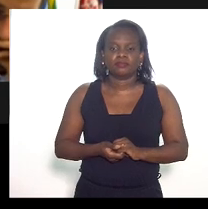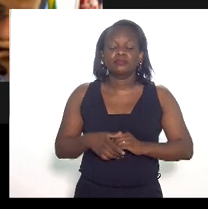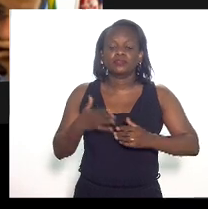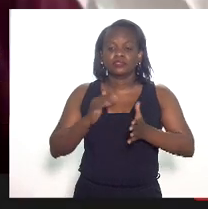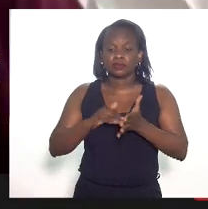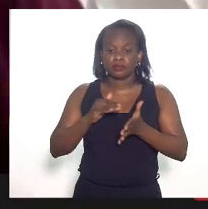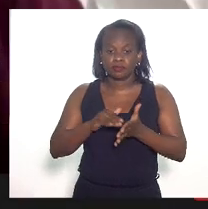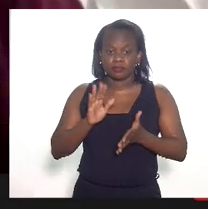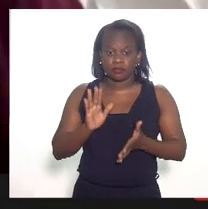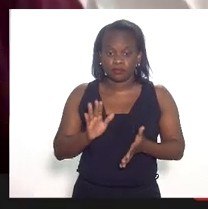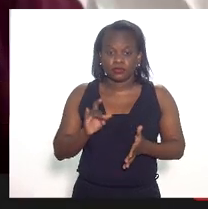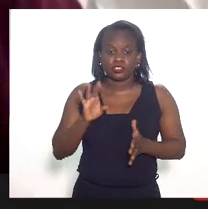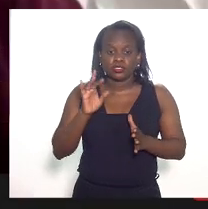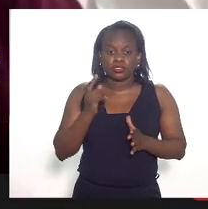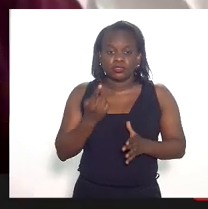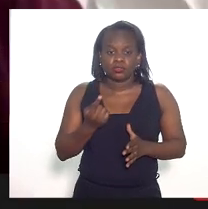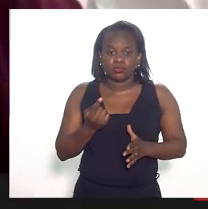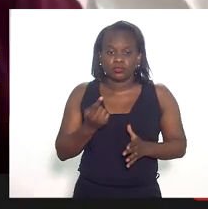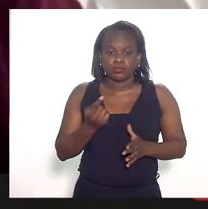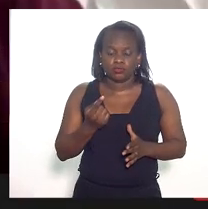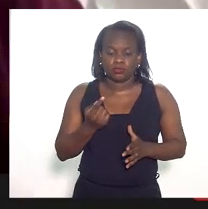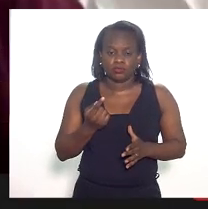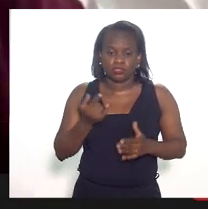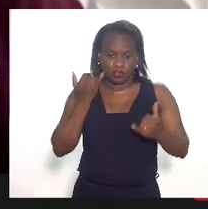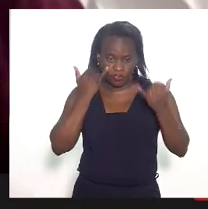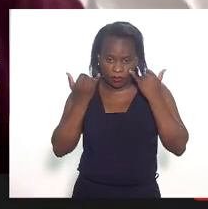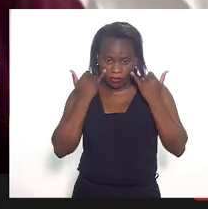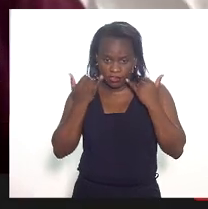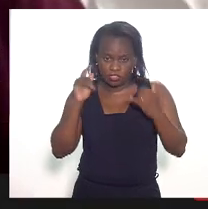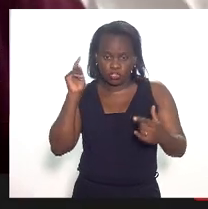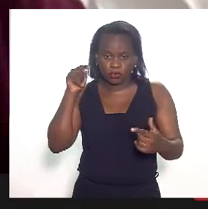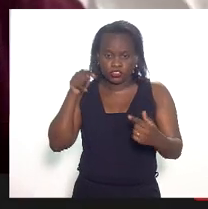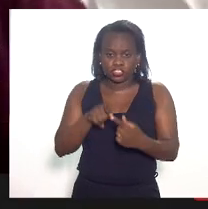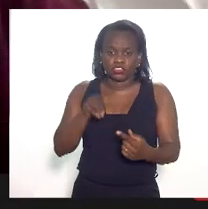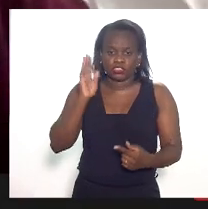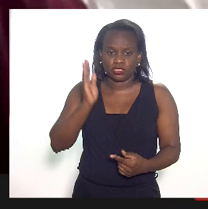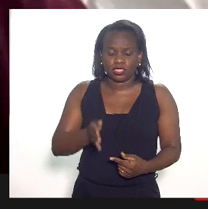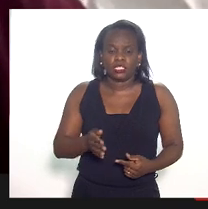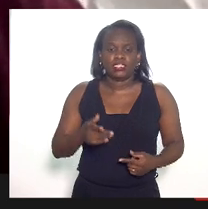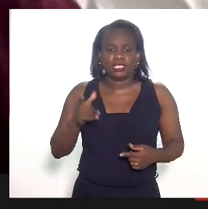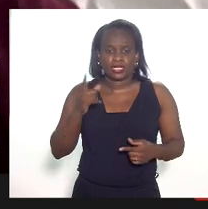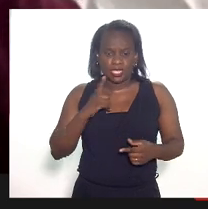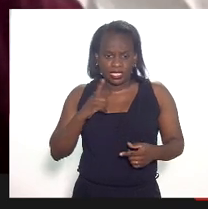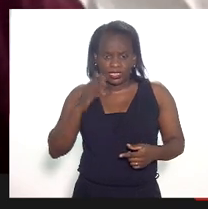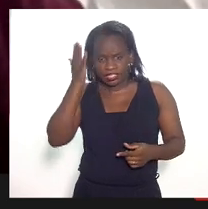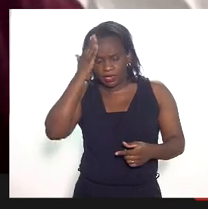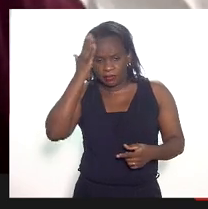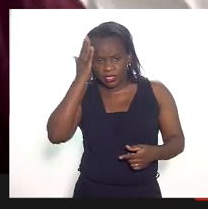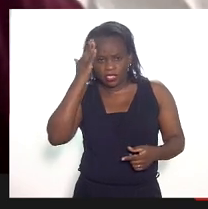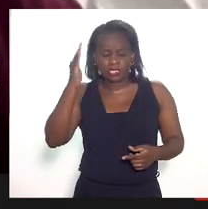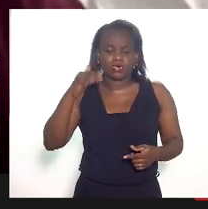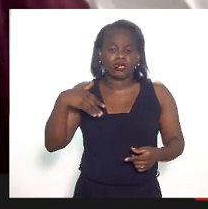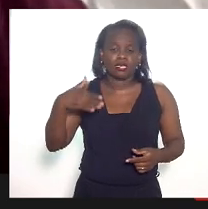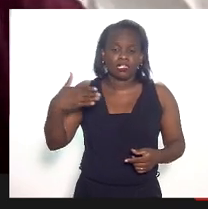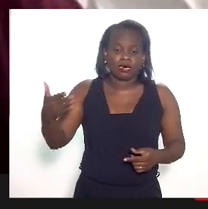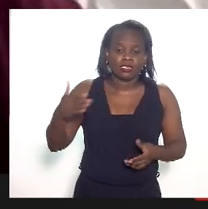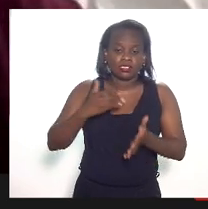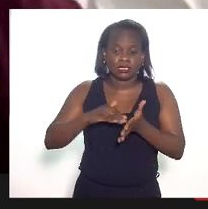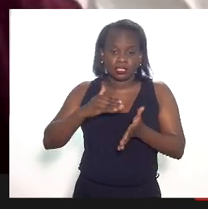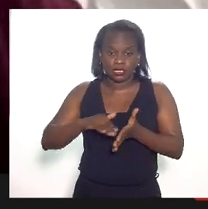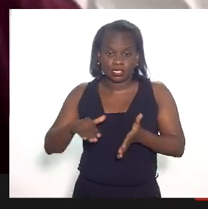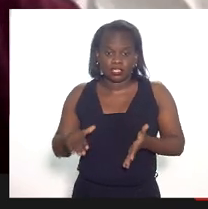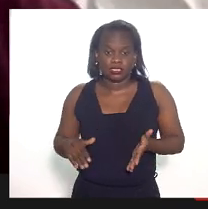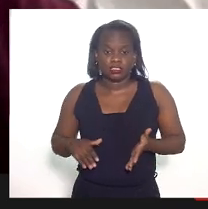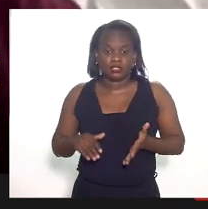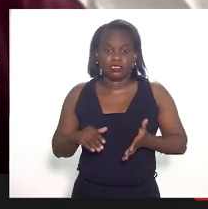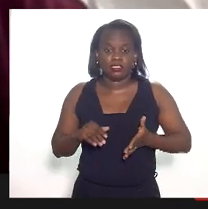Secretário, apenas uma informação objetiva. Há previsão por parte da Secretaria